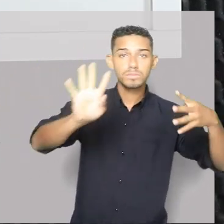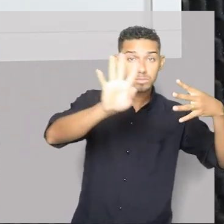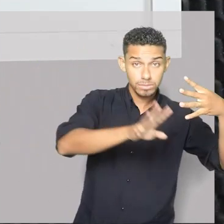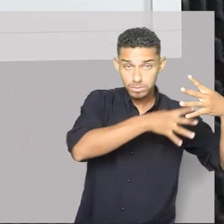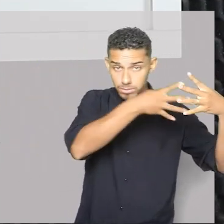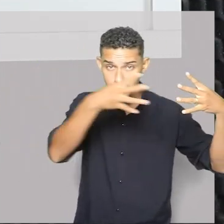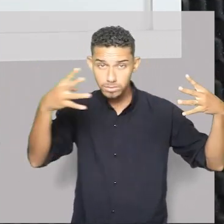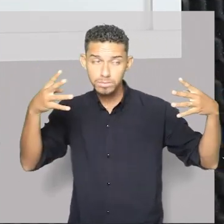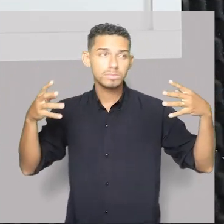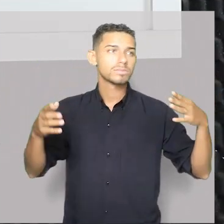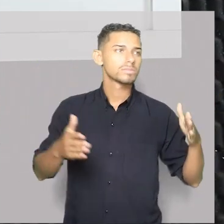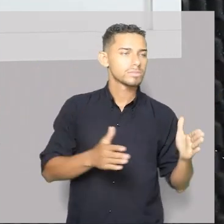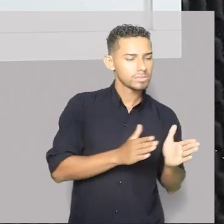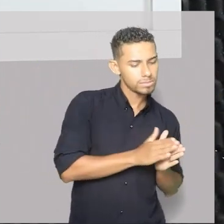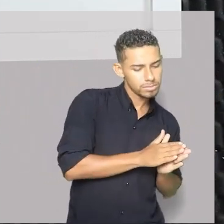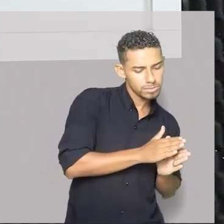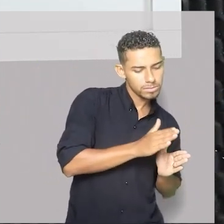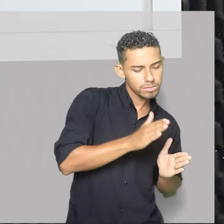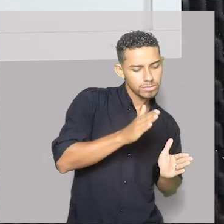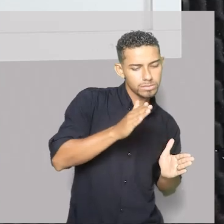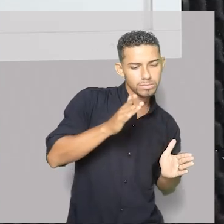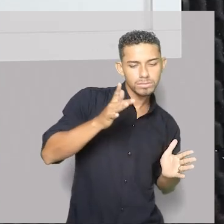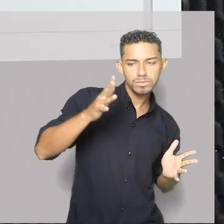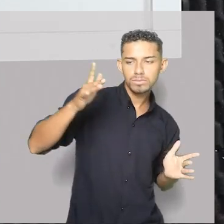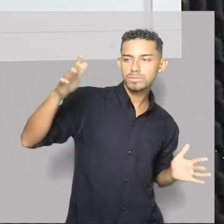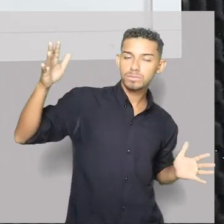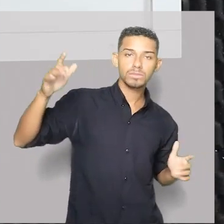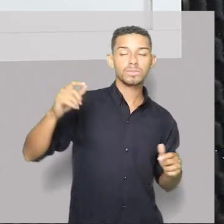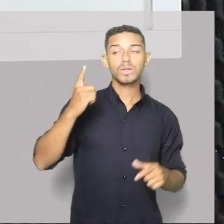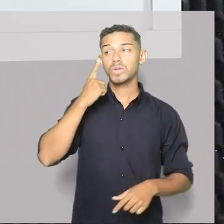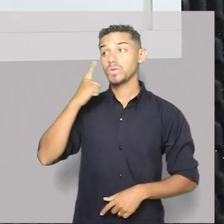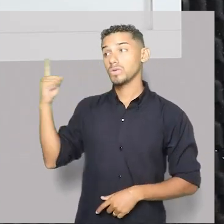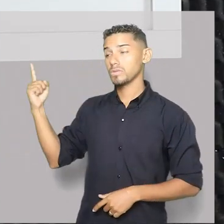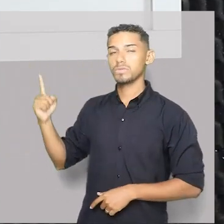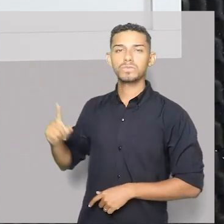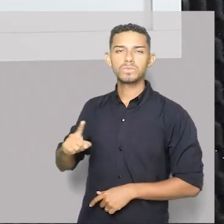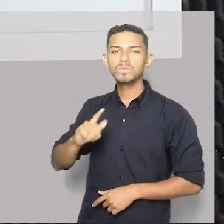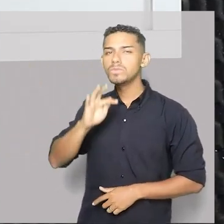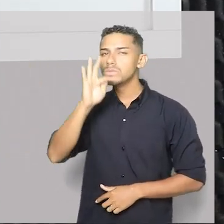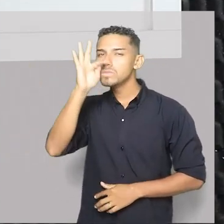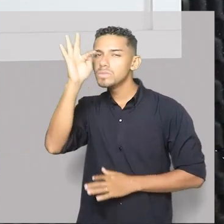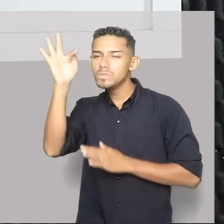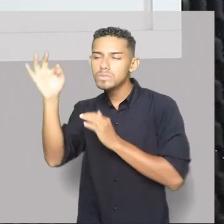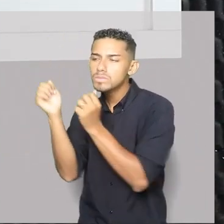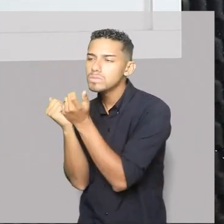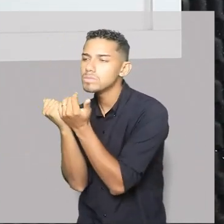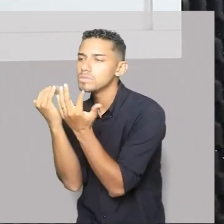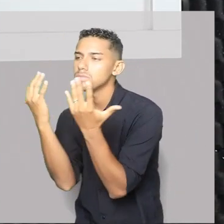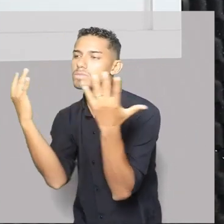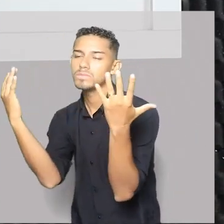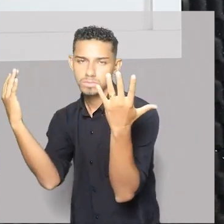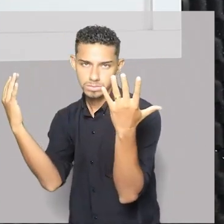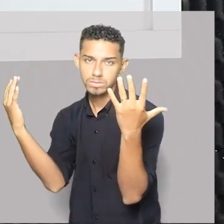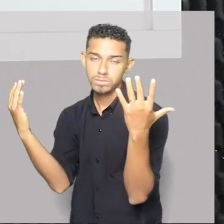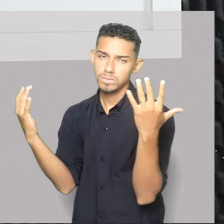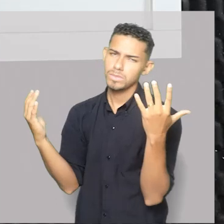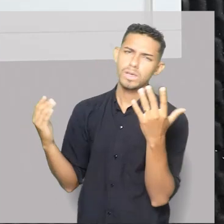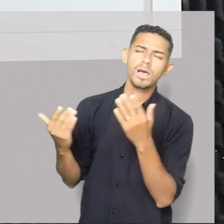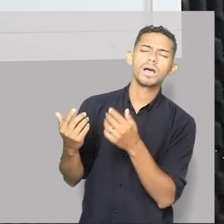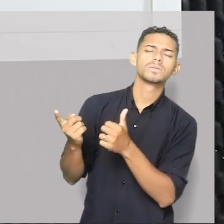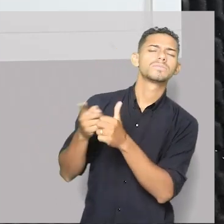Você observa que eu fiz aqui um cladograma para plantas, tá bom? Eu coloquei aqui as primeiras plantas, que são as